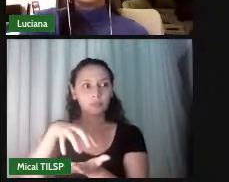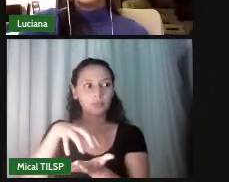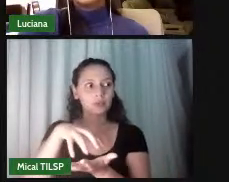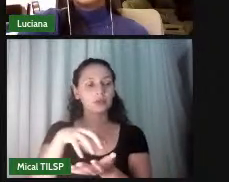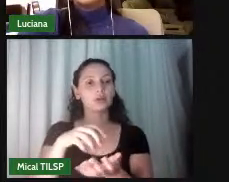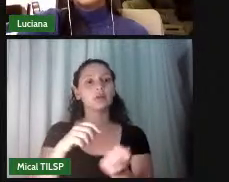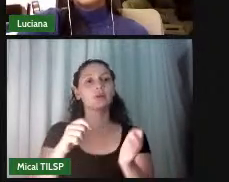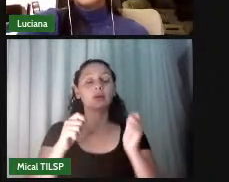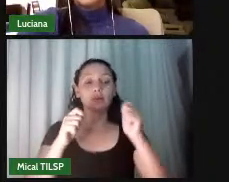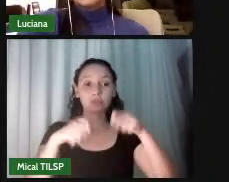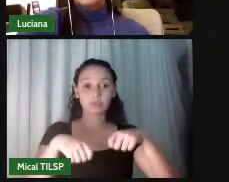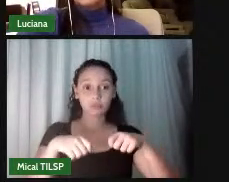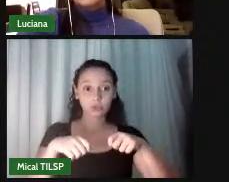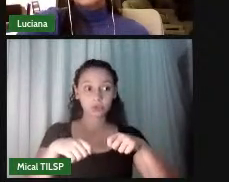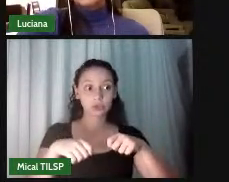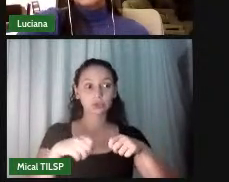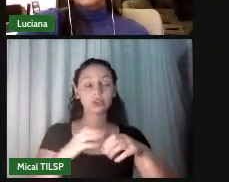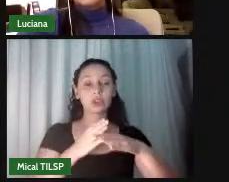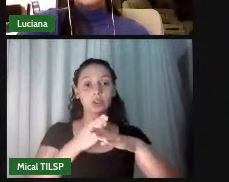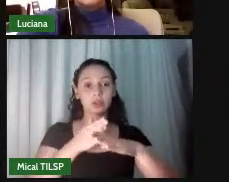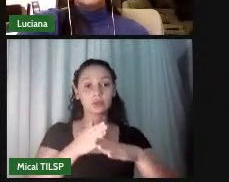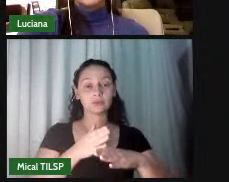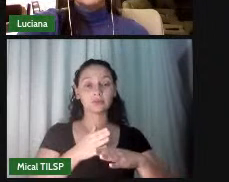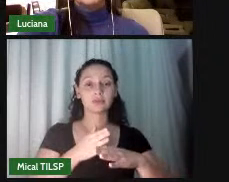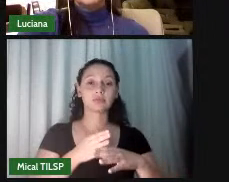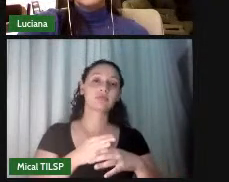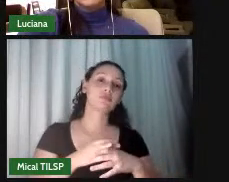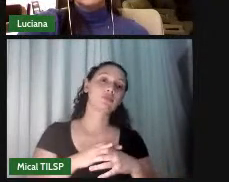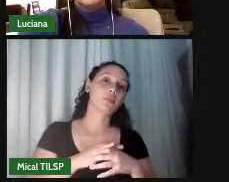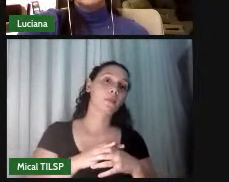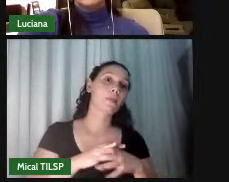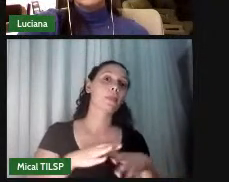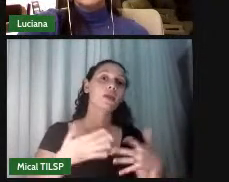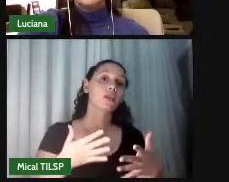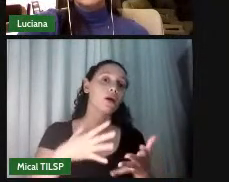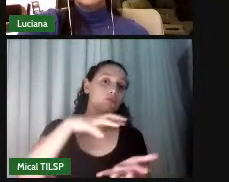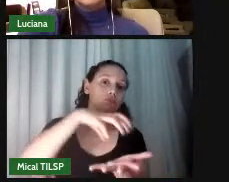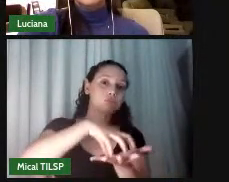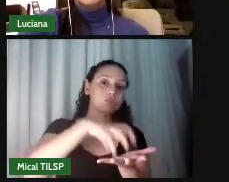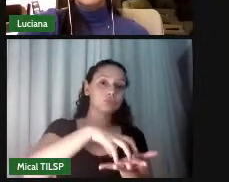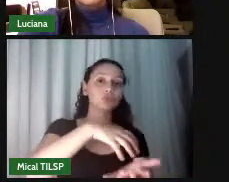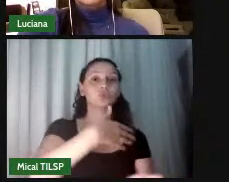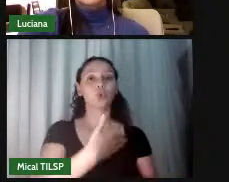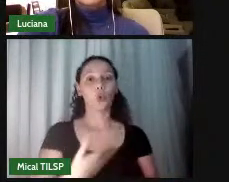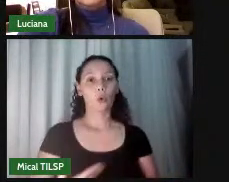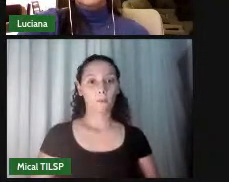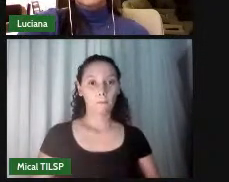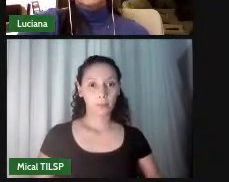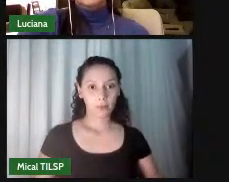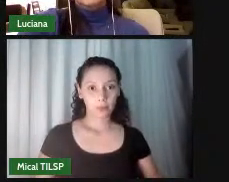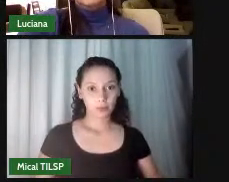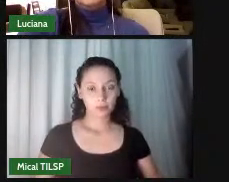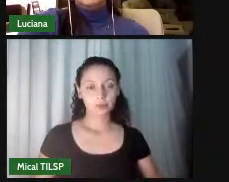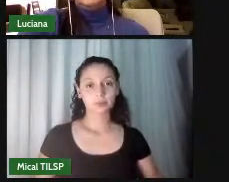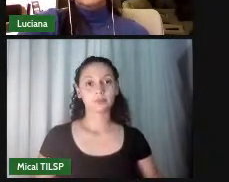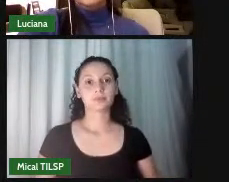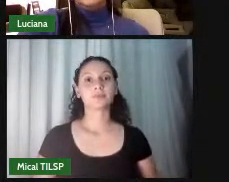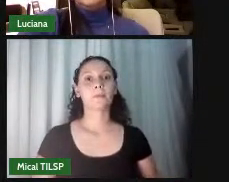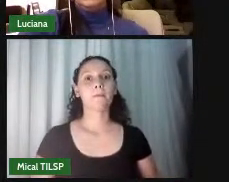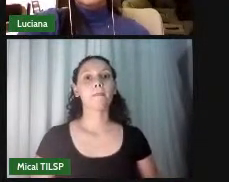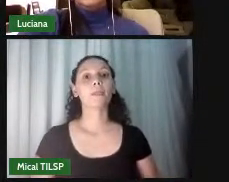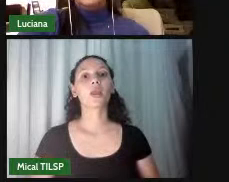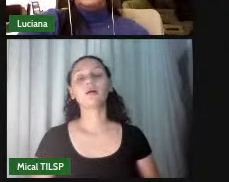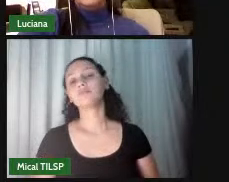especificamente para esse setor de perícia. Ok? Então, o setor público do Executivo Federal, por exemplo, o núcleo